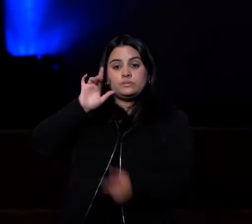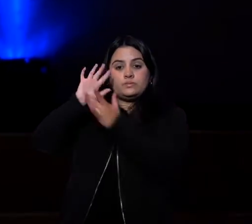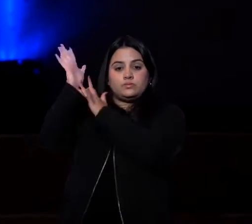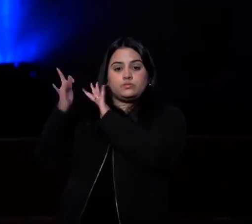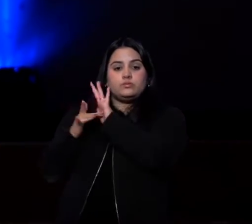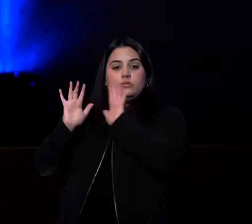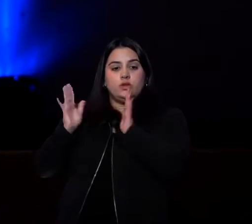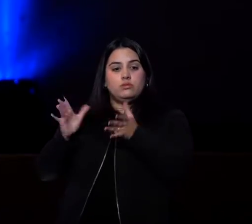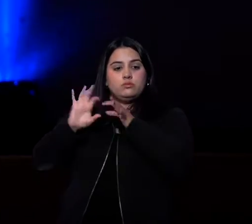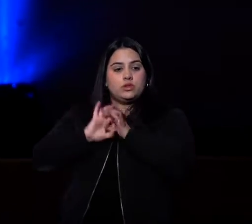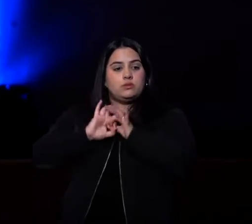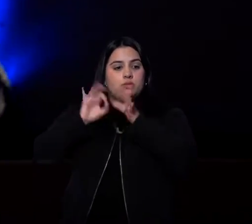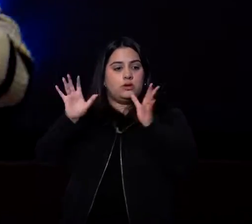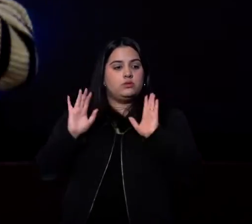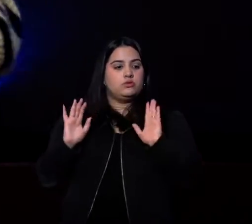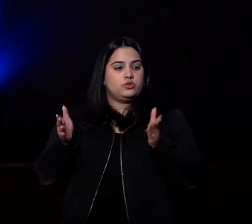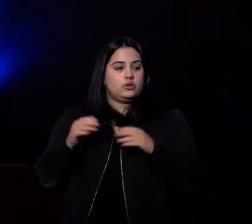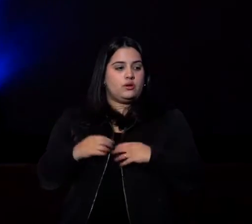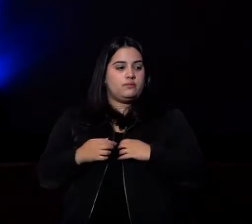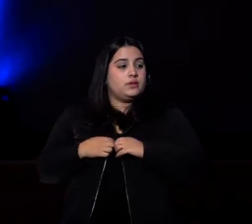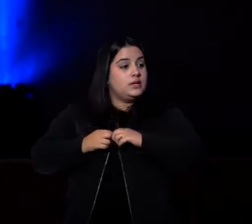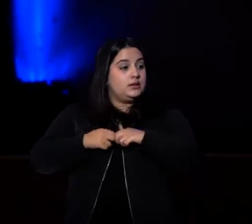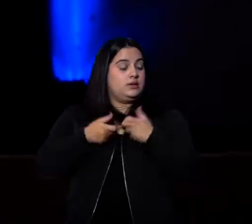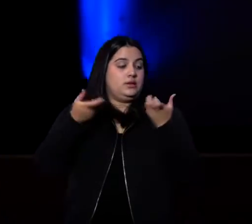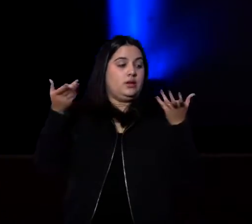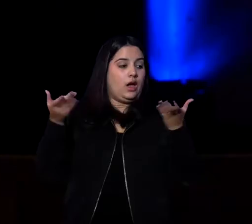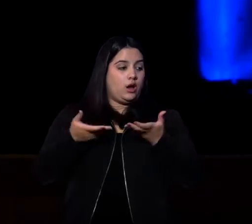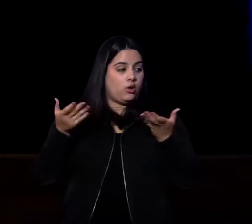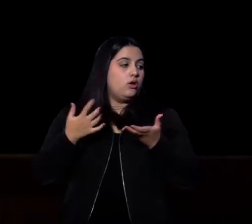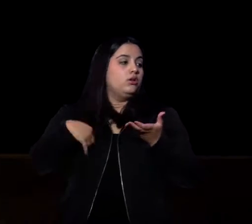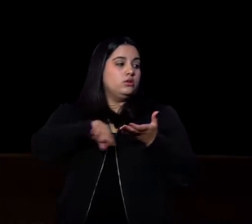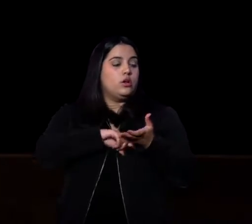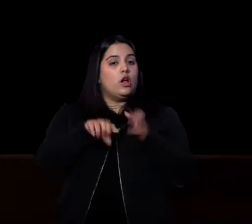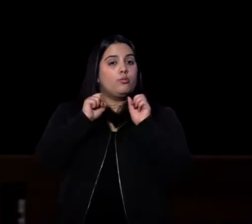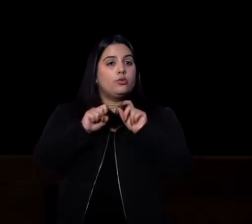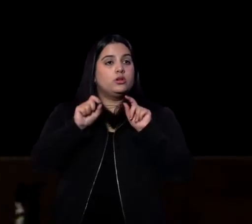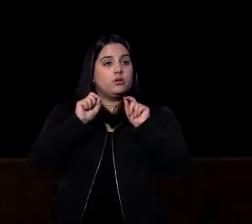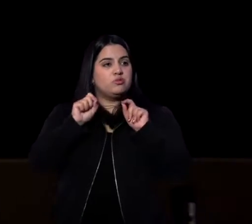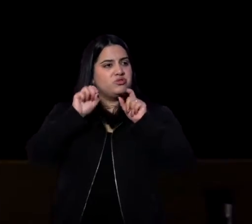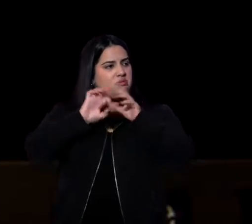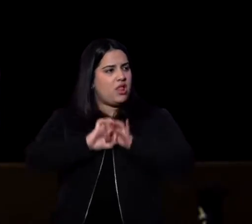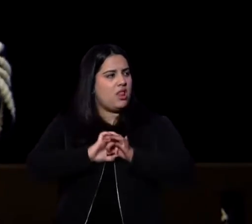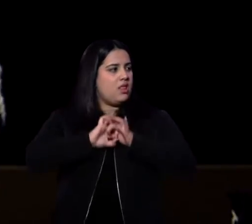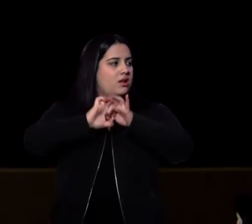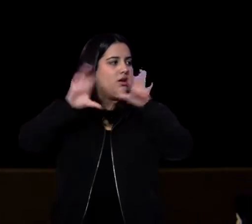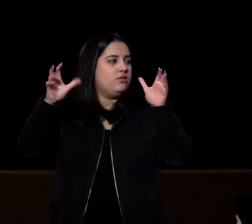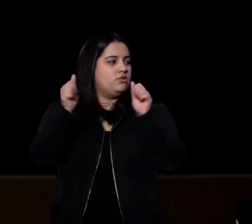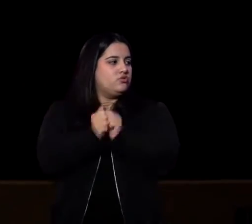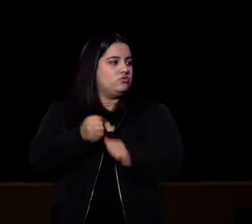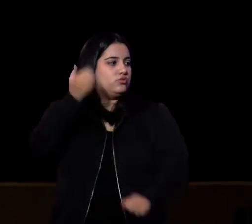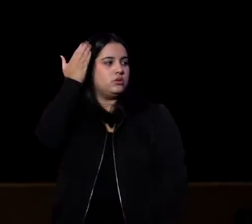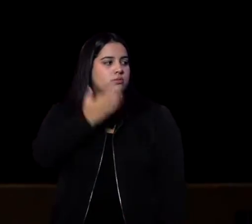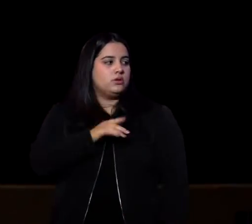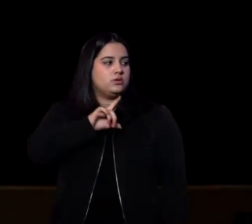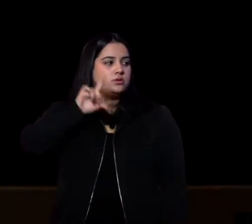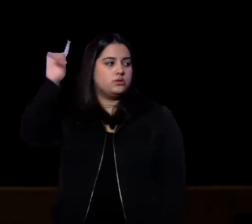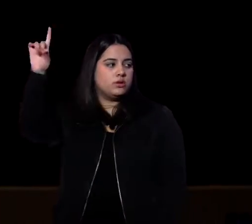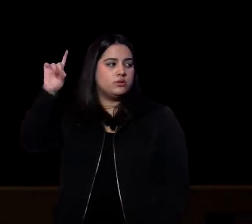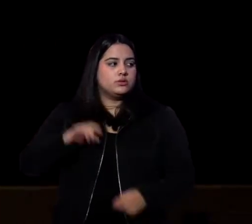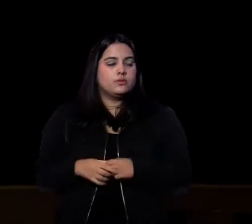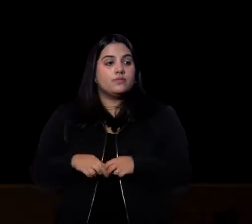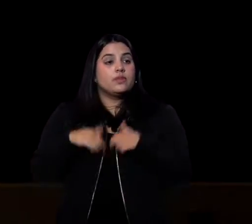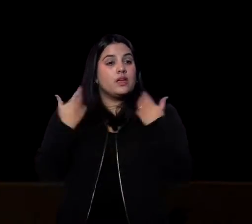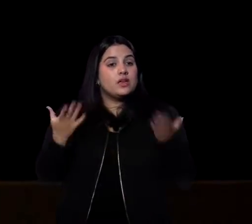Ele tinha nos justificado, e agora a gente podia sair do tribunal e viver em liberdade na presença de Deus. E